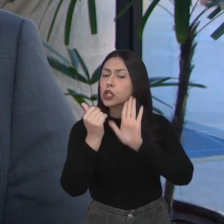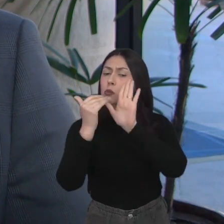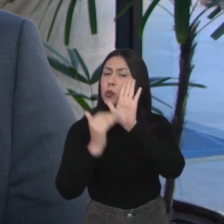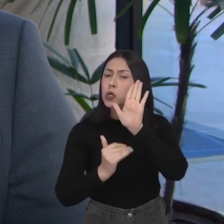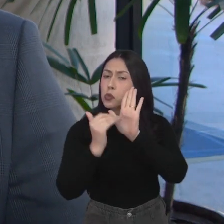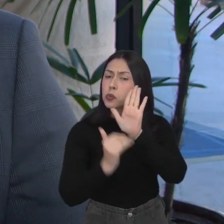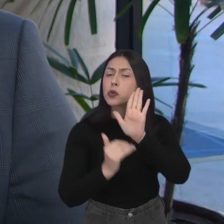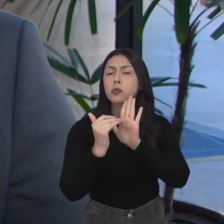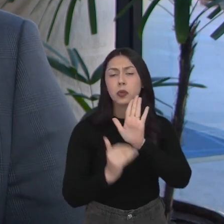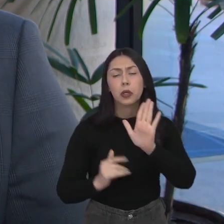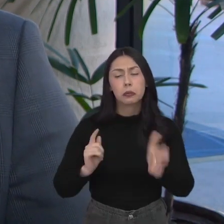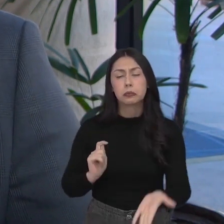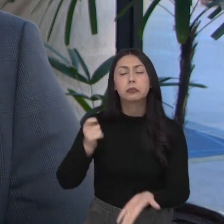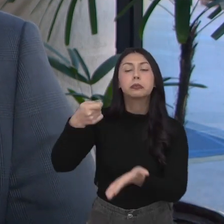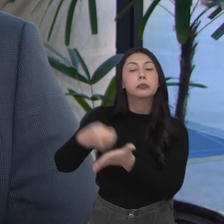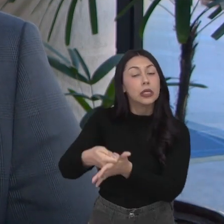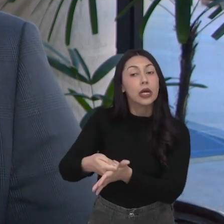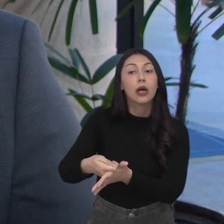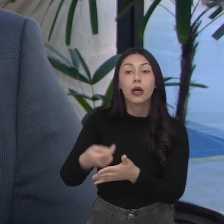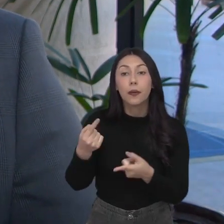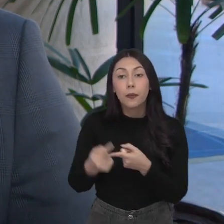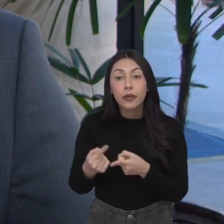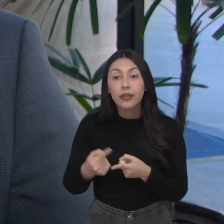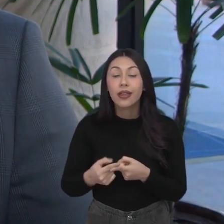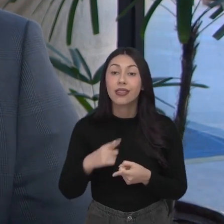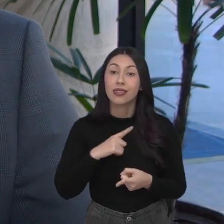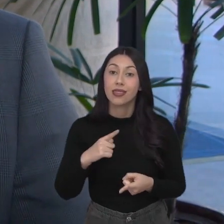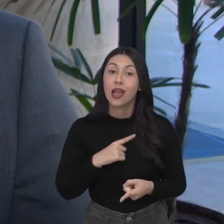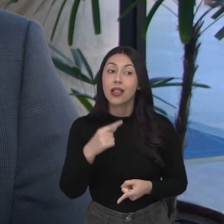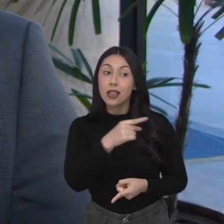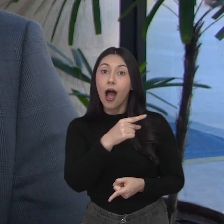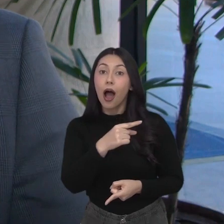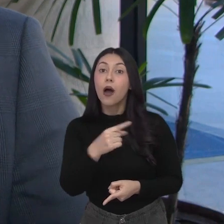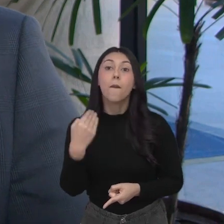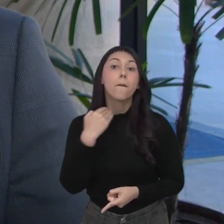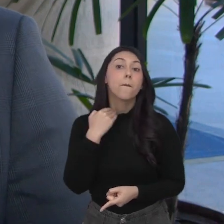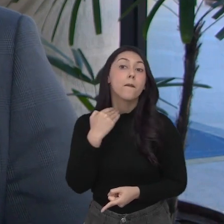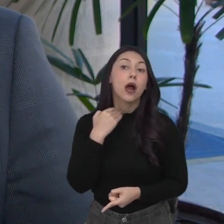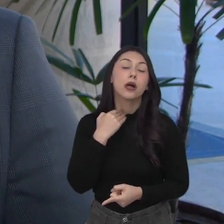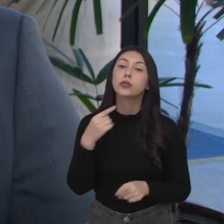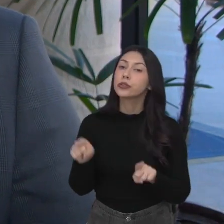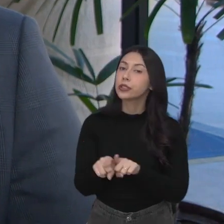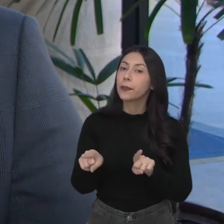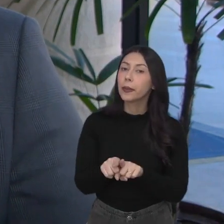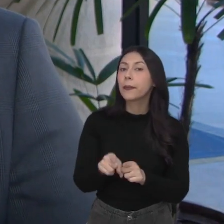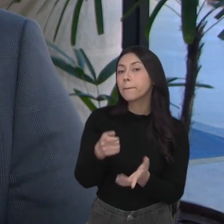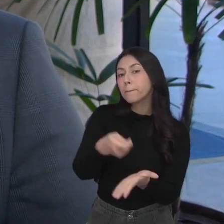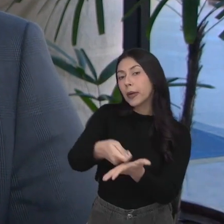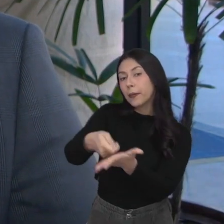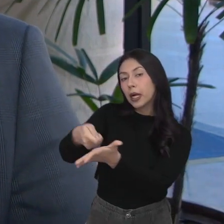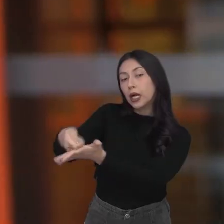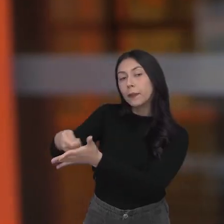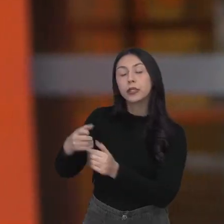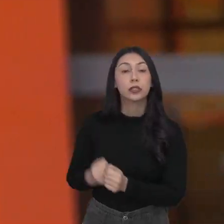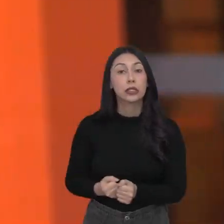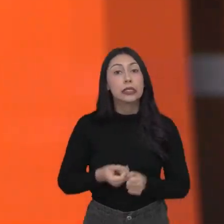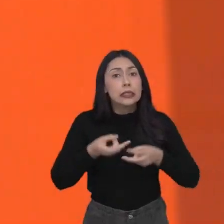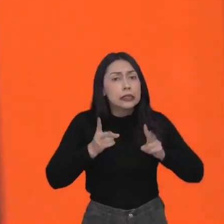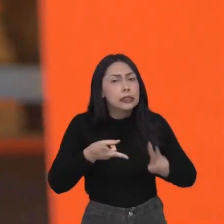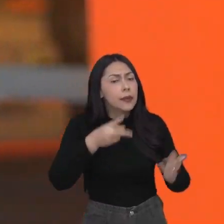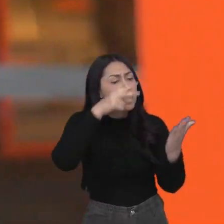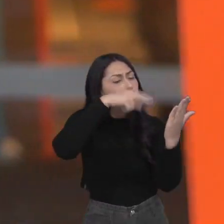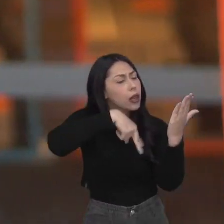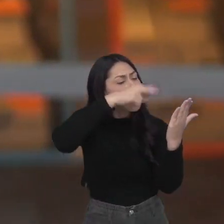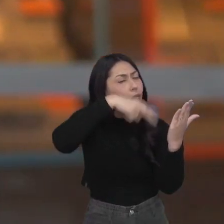esses valores que o cliente tem que pagar por conta de ter aquela conta bancária ou, eventualmente, o financiamento feito. Checar a